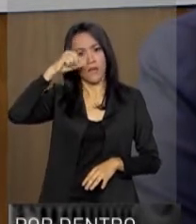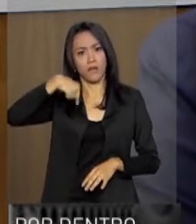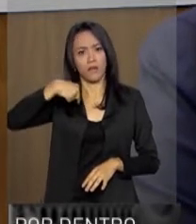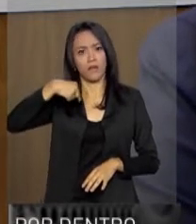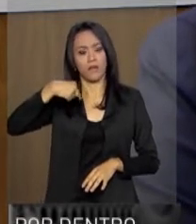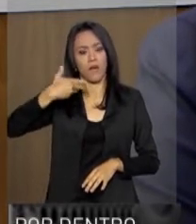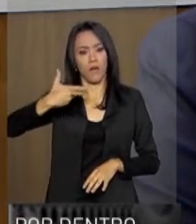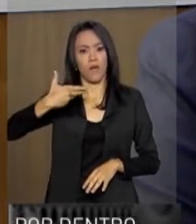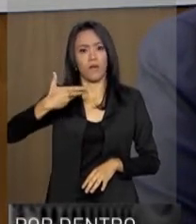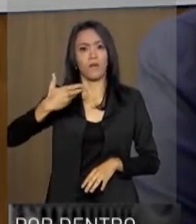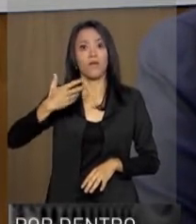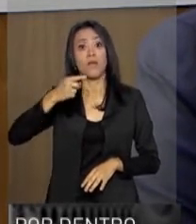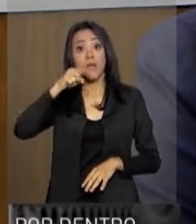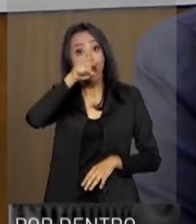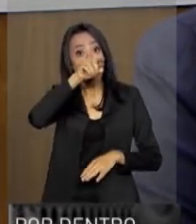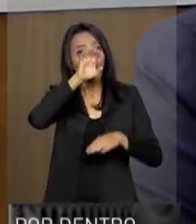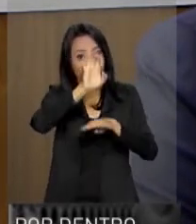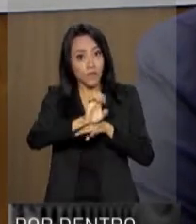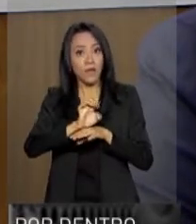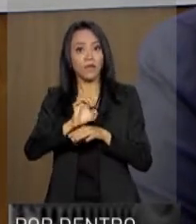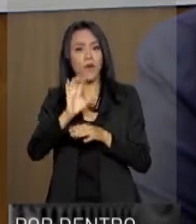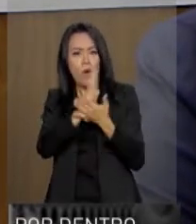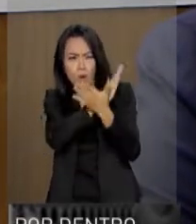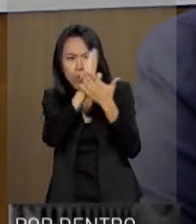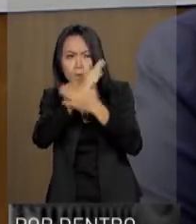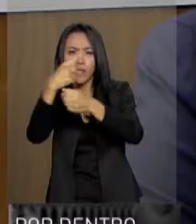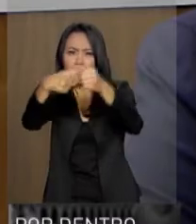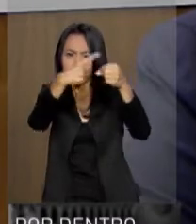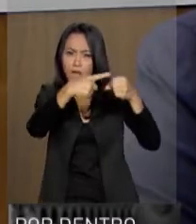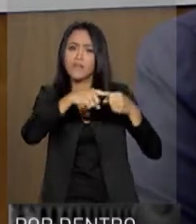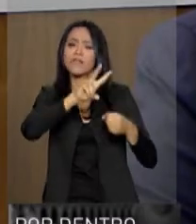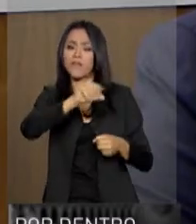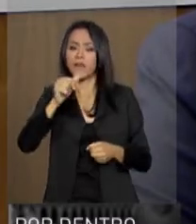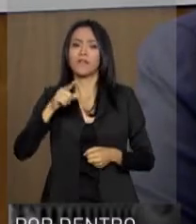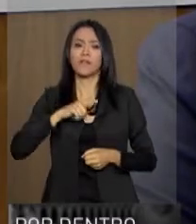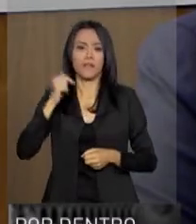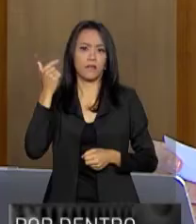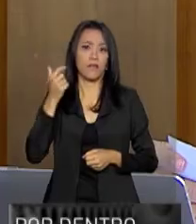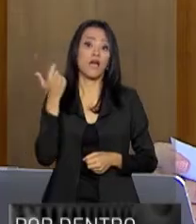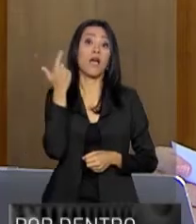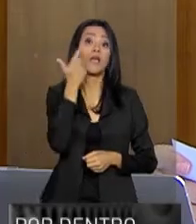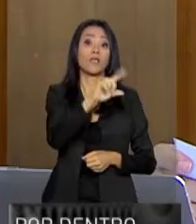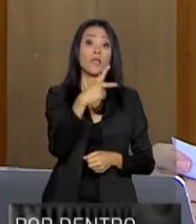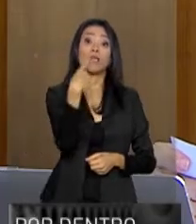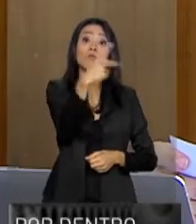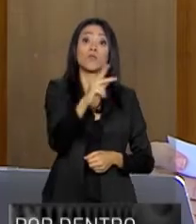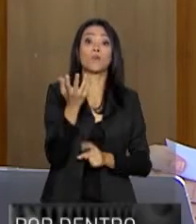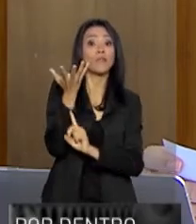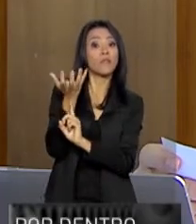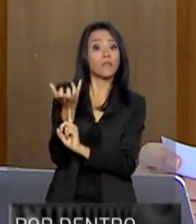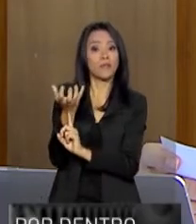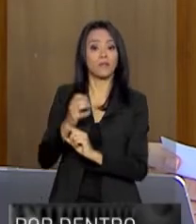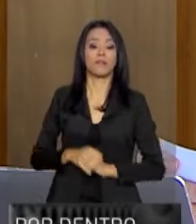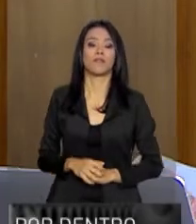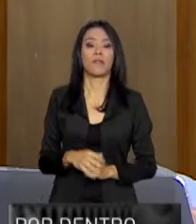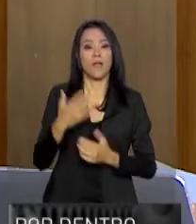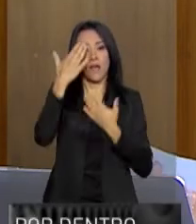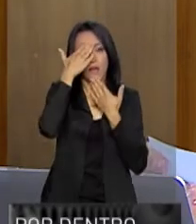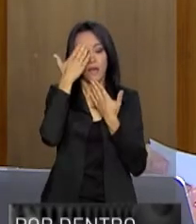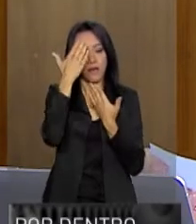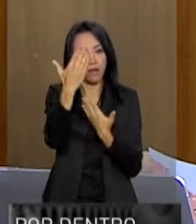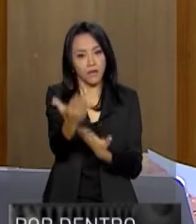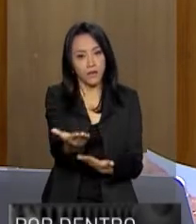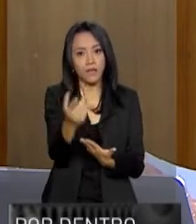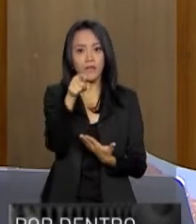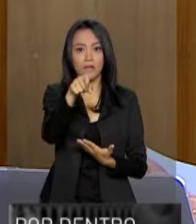o estado de amazonas de algumas cidades terá já as suas primeiras antenas agradeço a participação do gilson nascimento da rádio rio